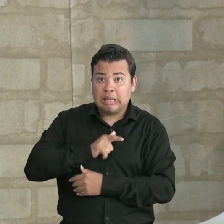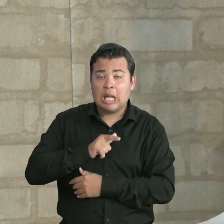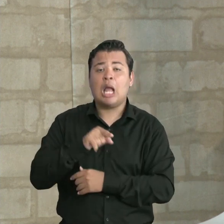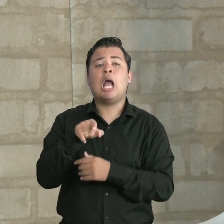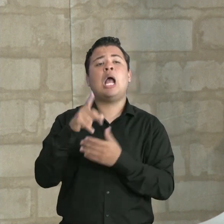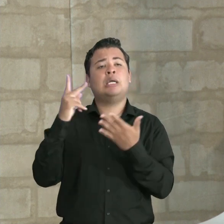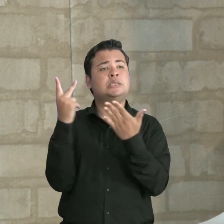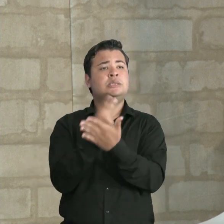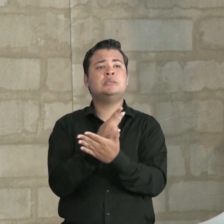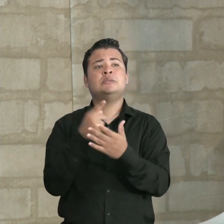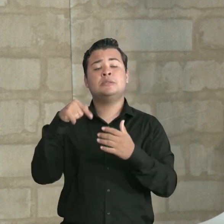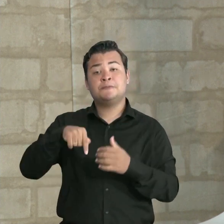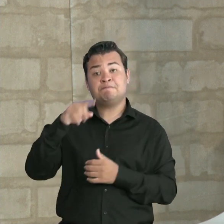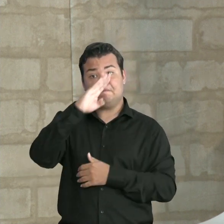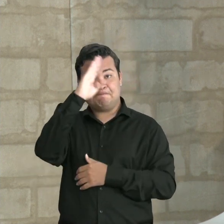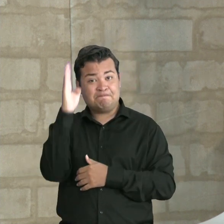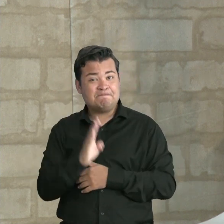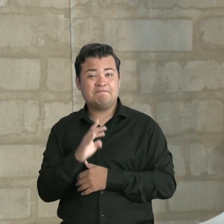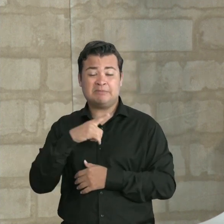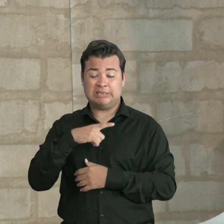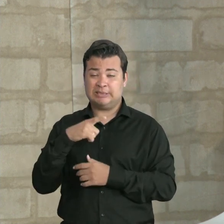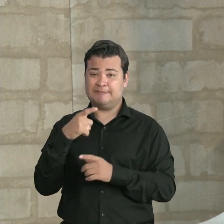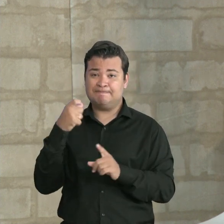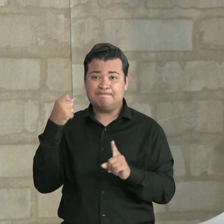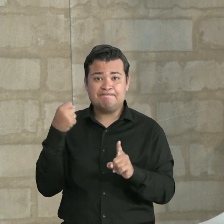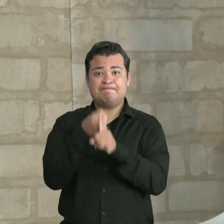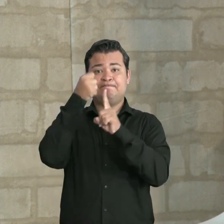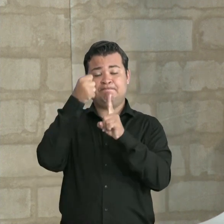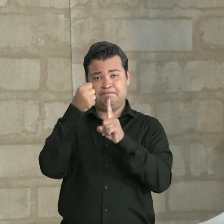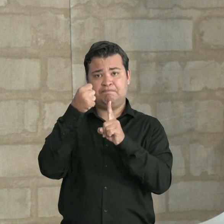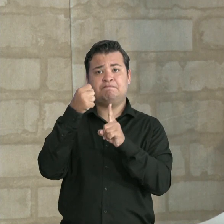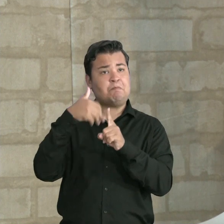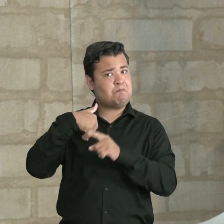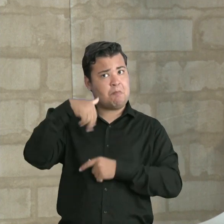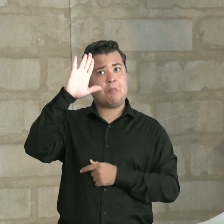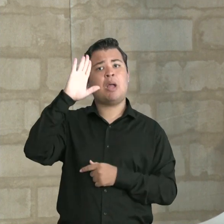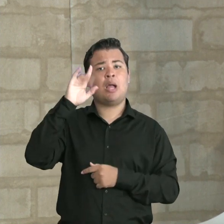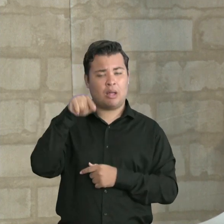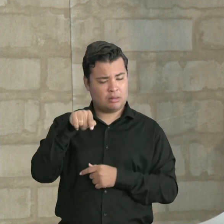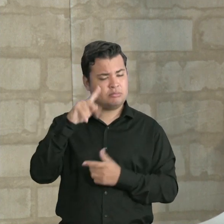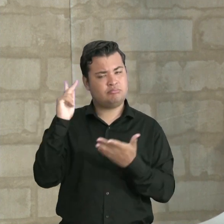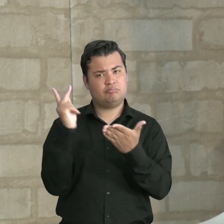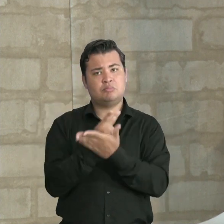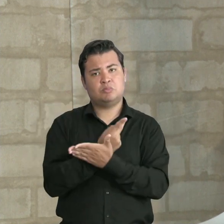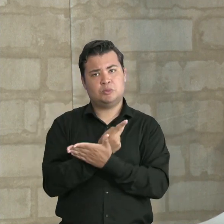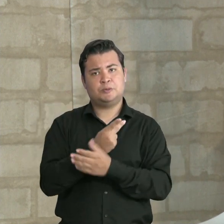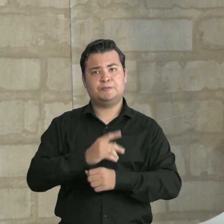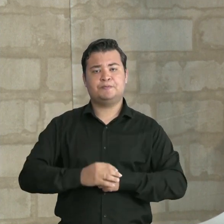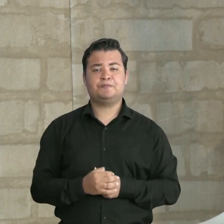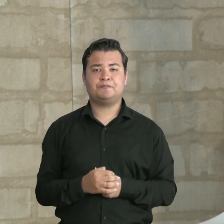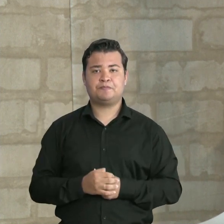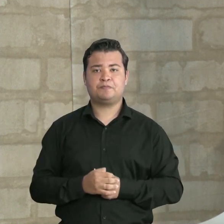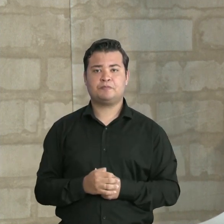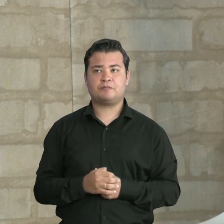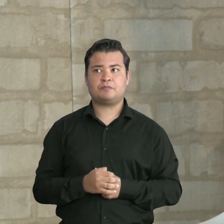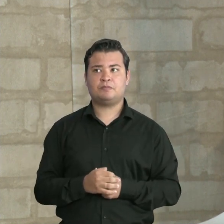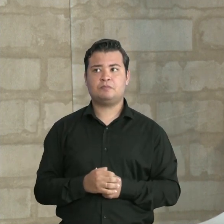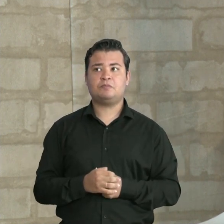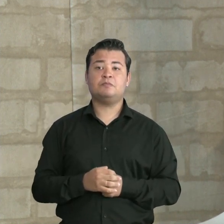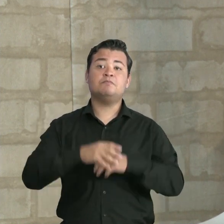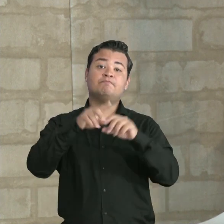drasticamente... Nós tivemos fomos mais drasticamente afetados por conta disso. Em função das